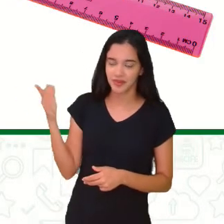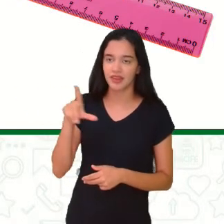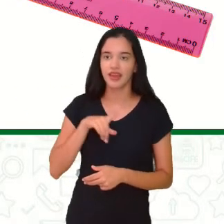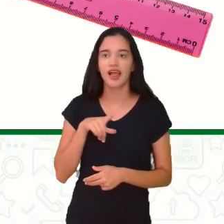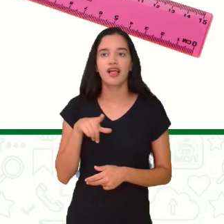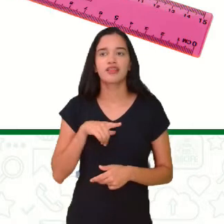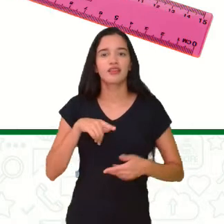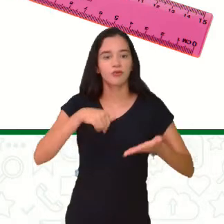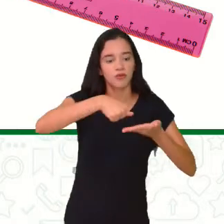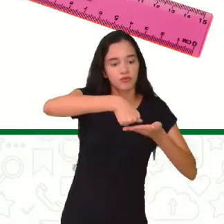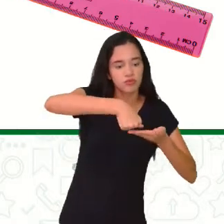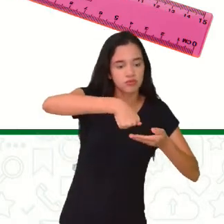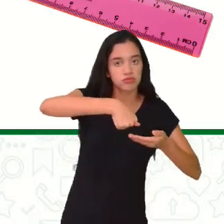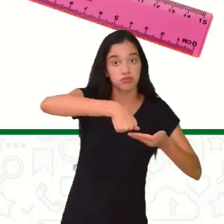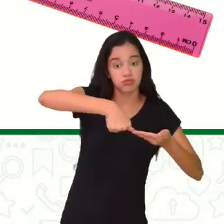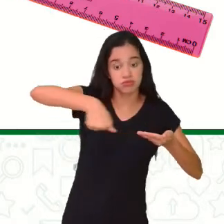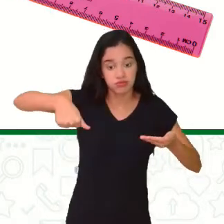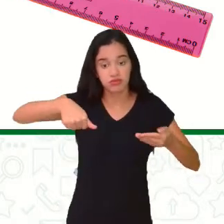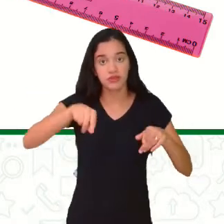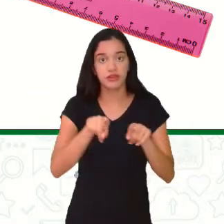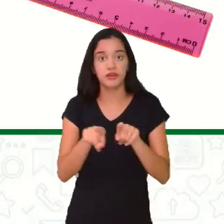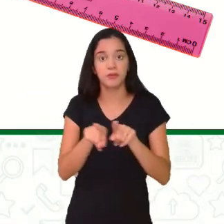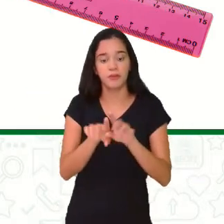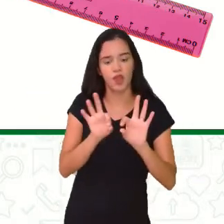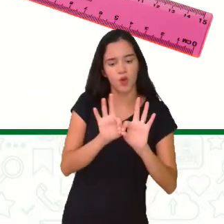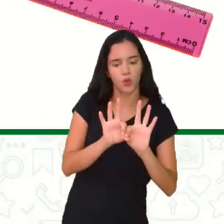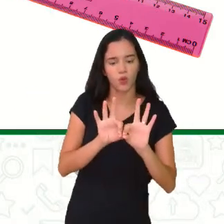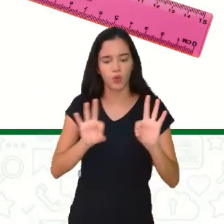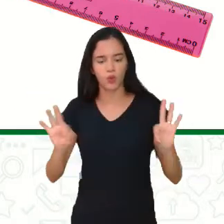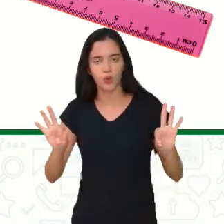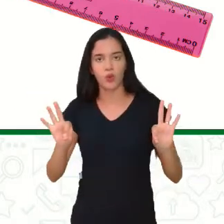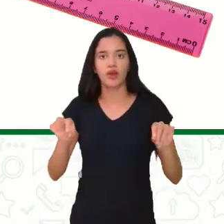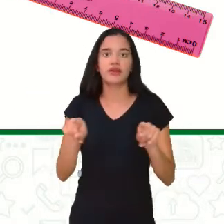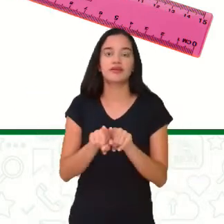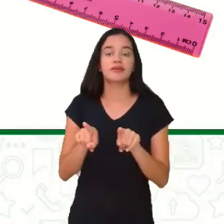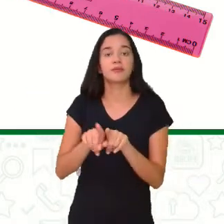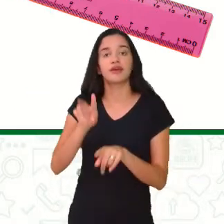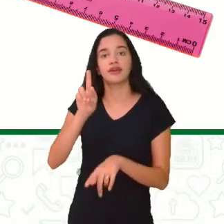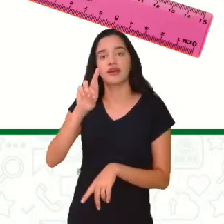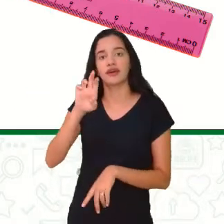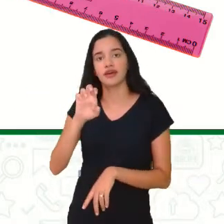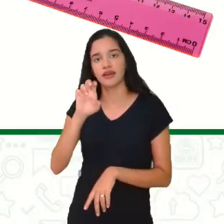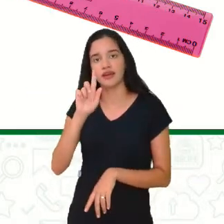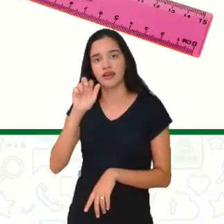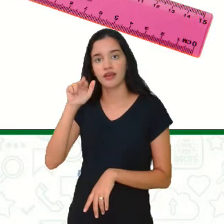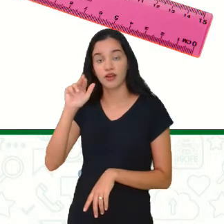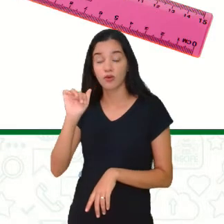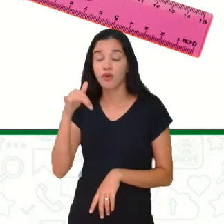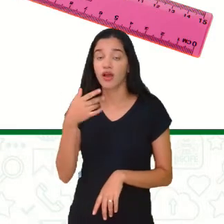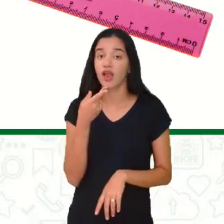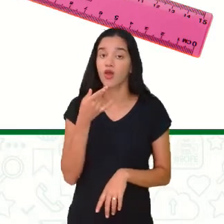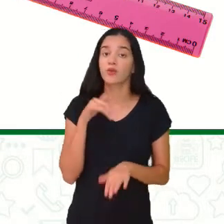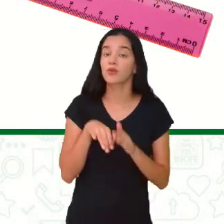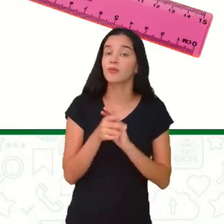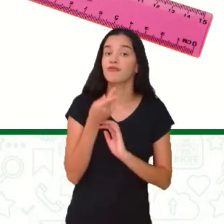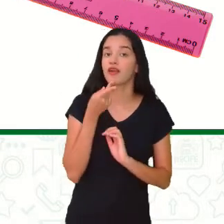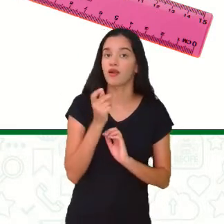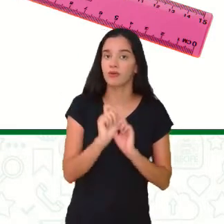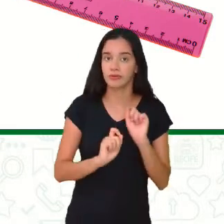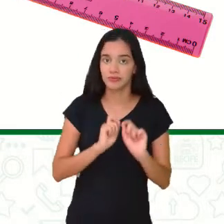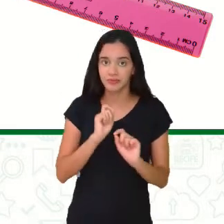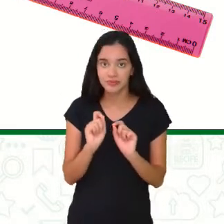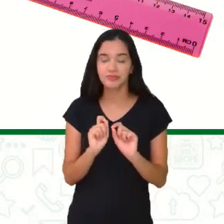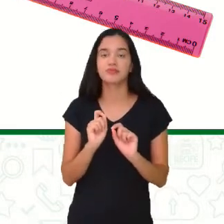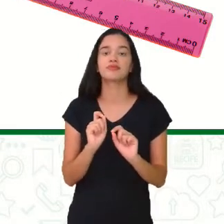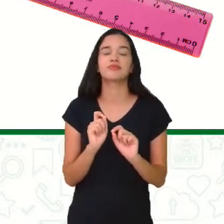trena, nós temos a fita métrica e temos a régua. E aí, eu costumo dizer o seguinte: a trena é